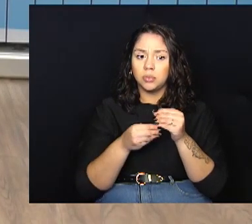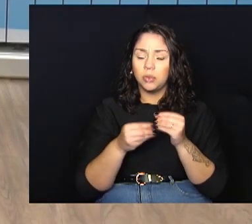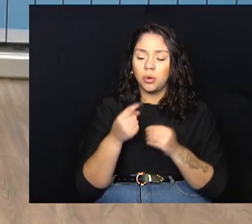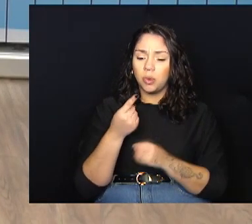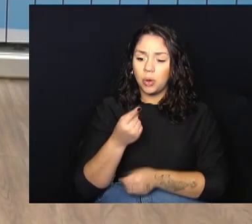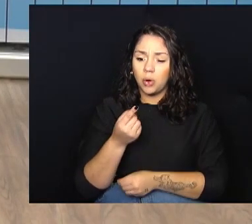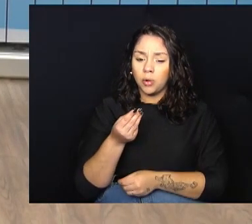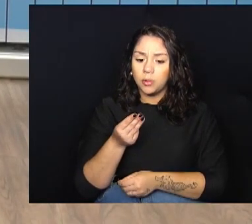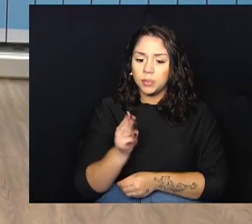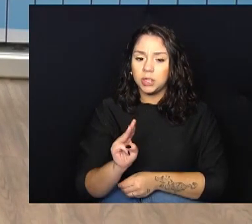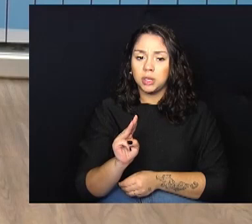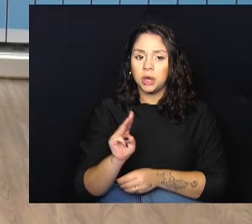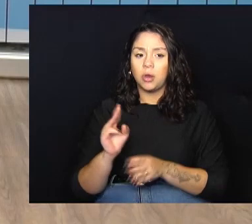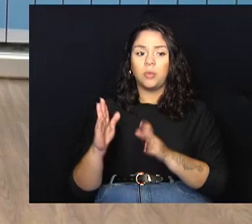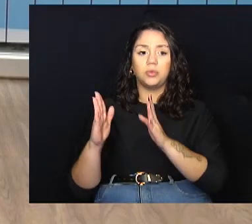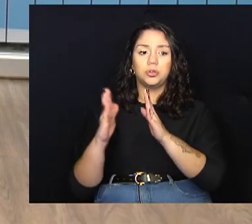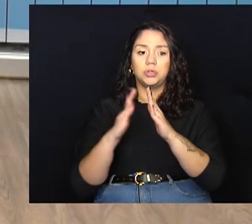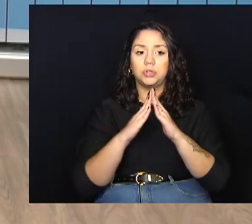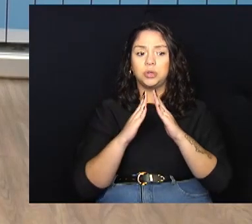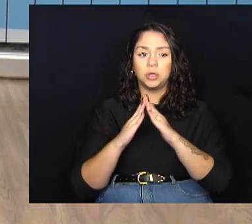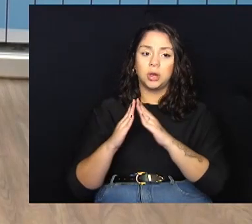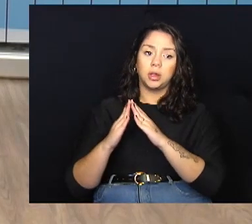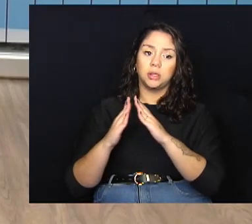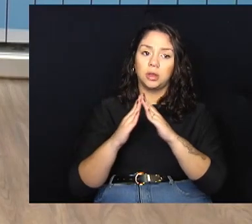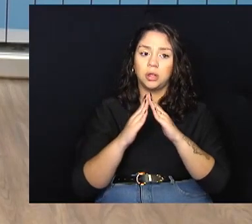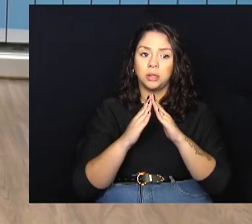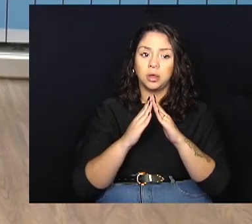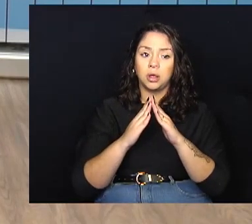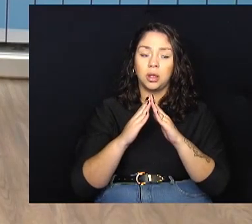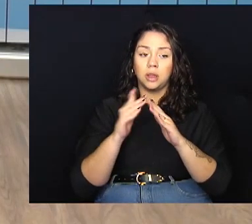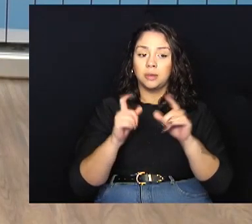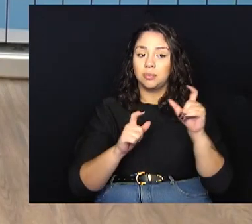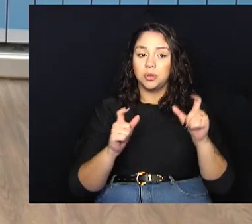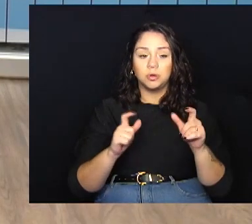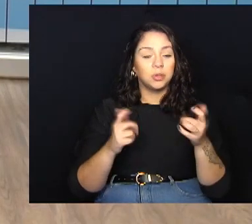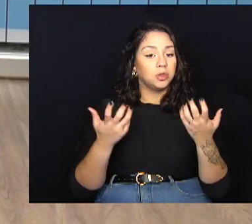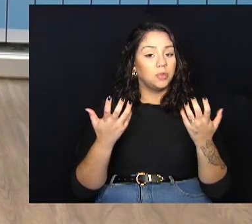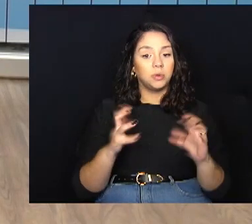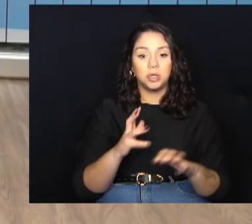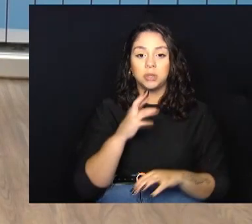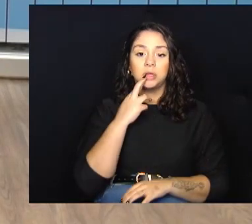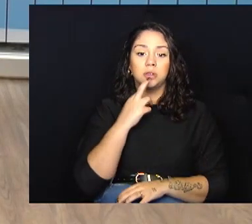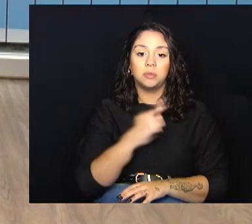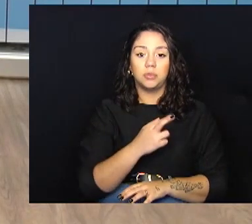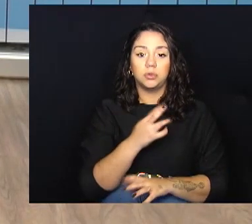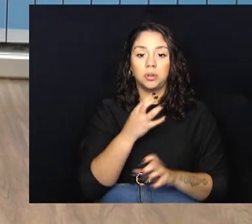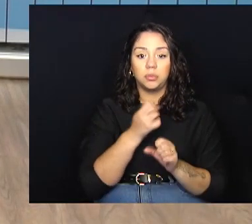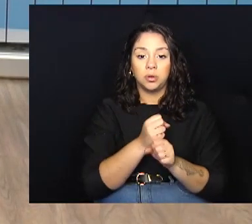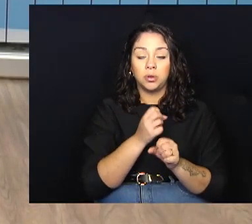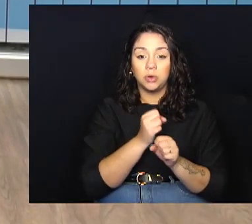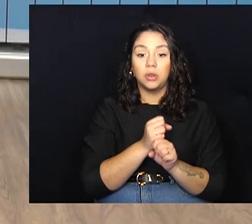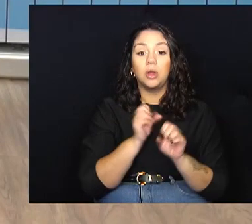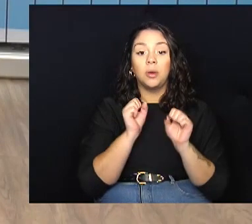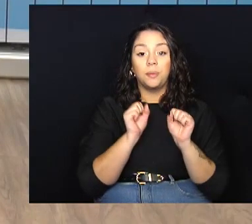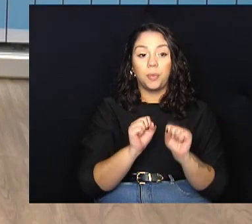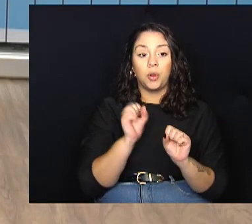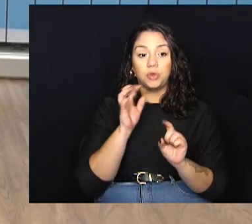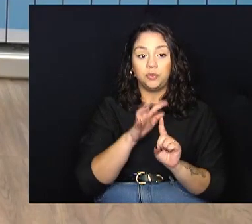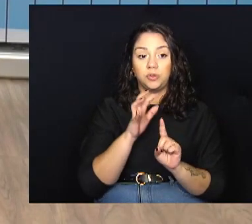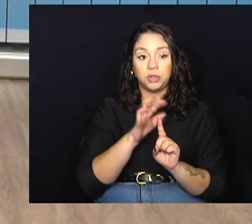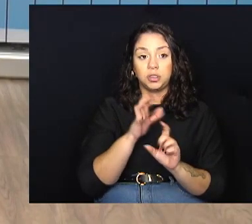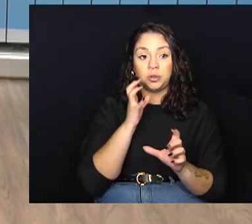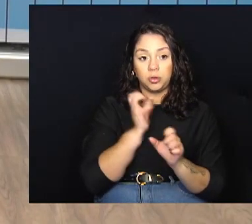milhão de domicílios os moradores se recusaram a responder o IBGE isso pode ter afetado a